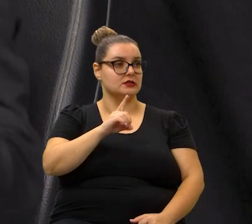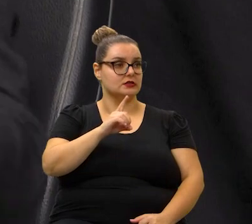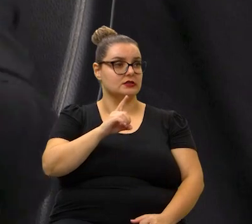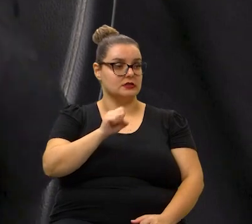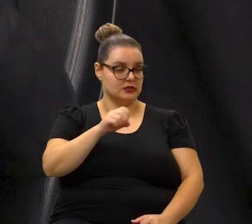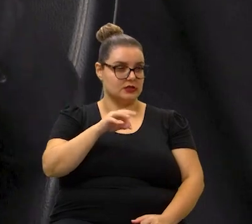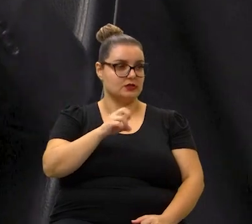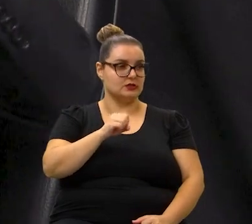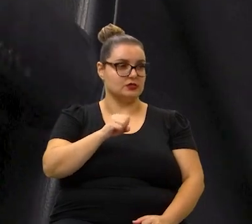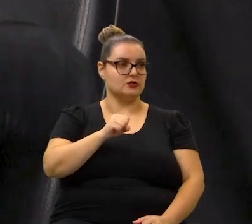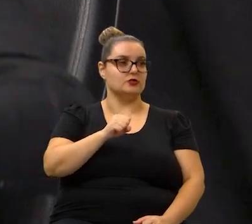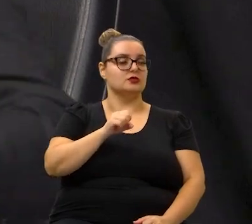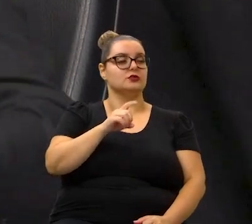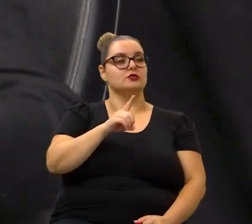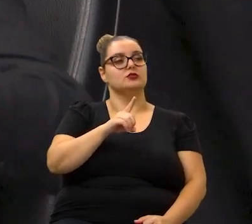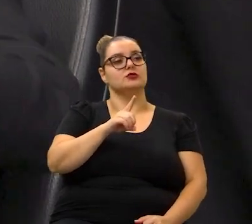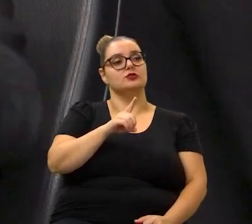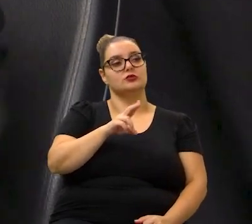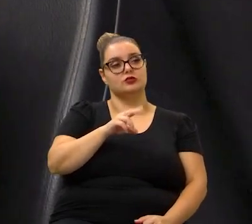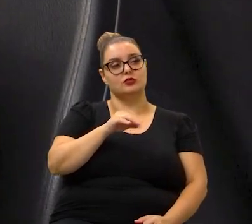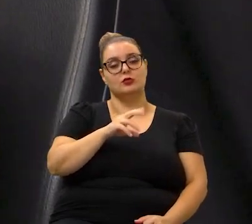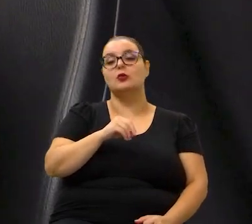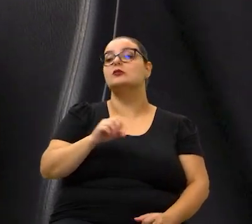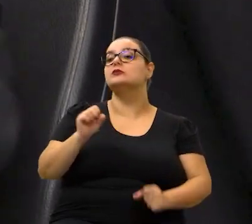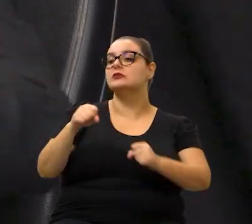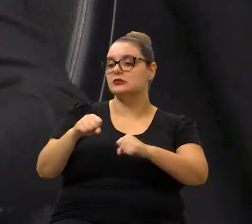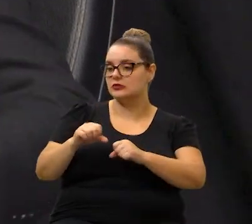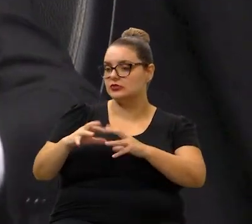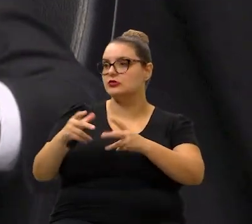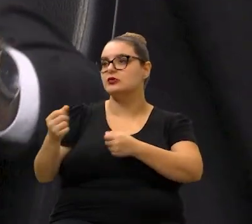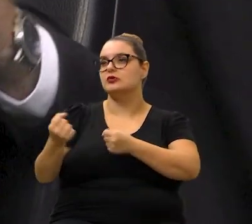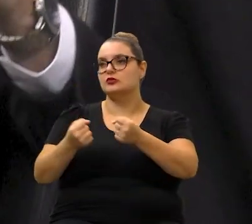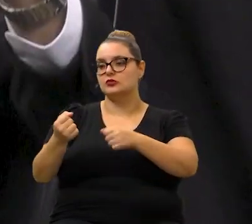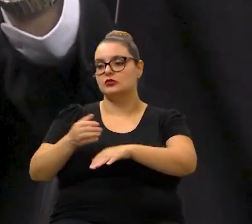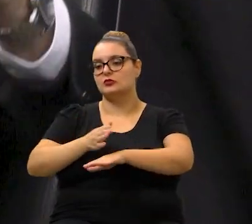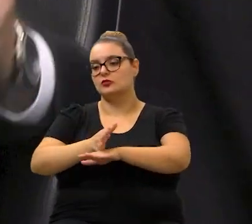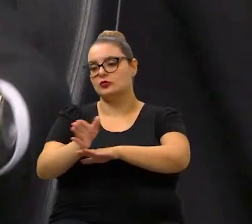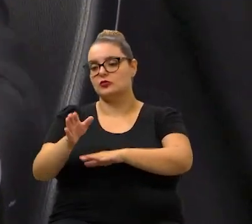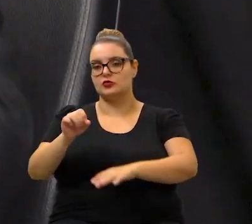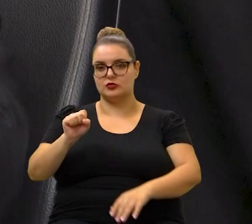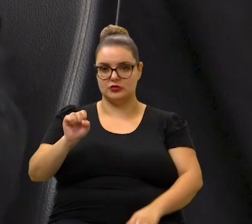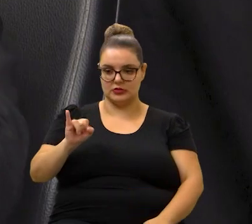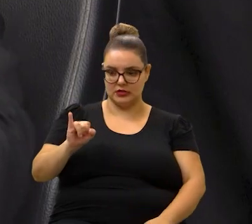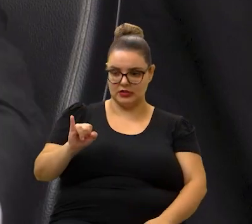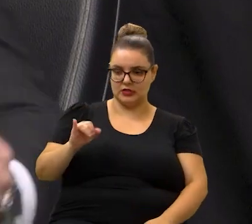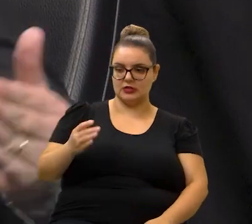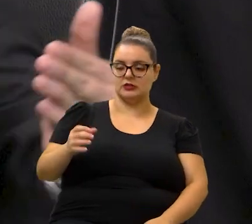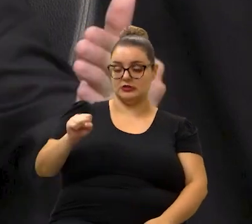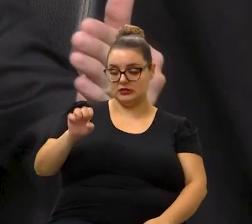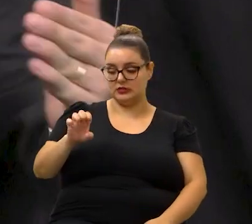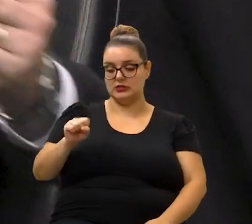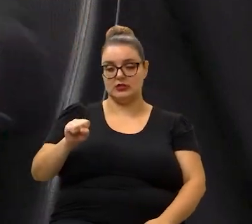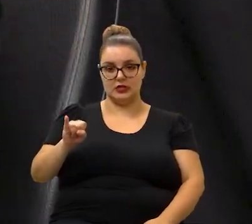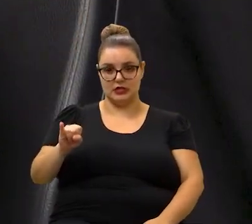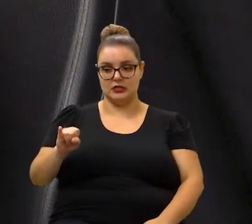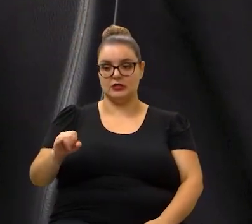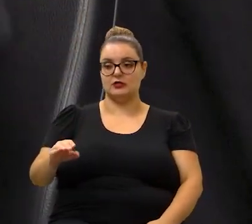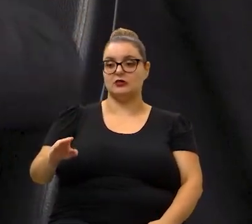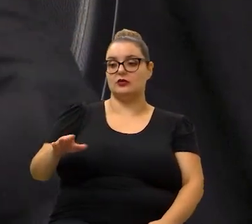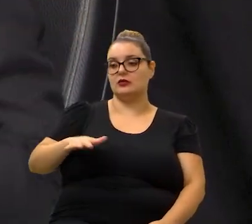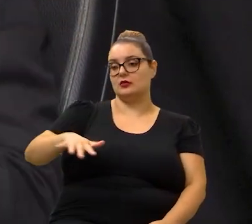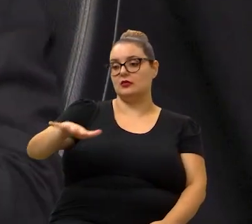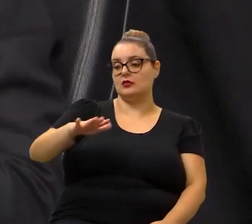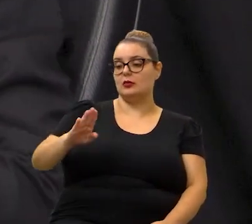exatamente todos os carros agora que vão pro CESI todos os carros que vão lá pro pessoal das Chácaras do Bacuri que é bem